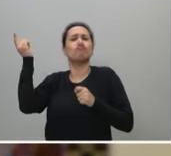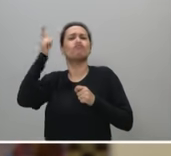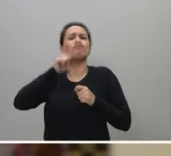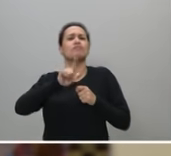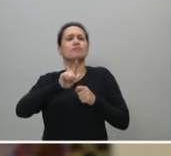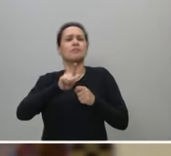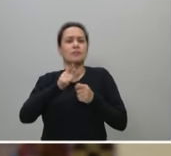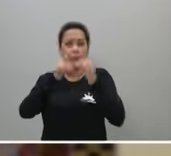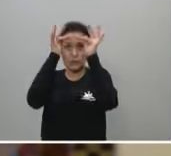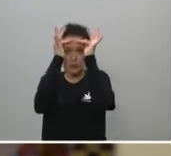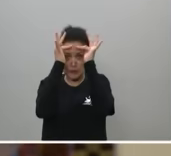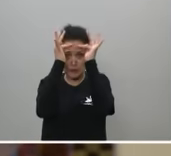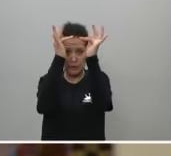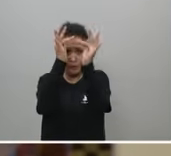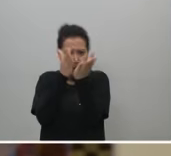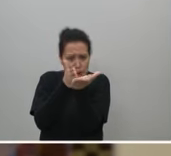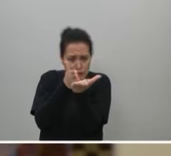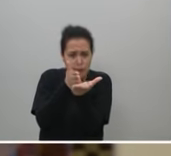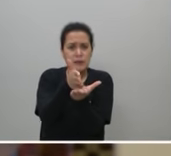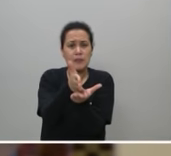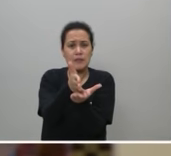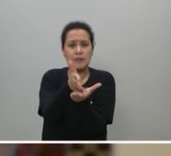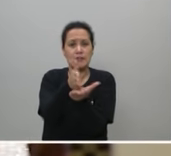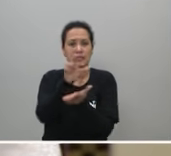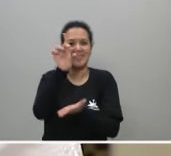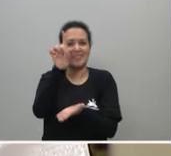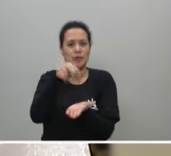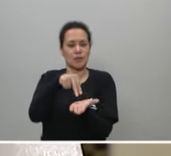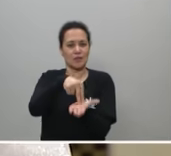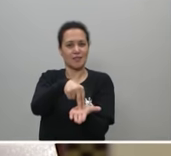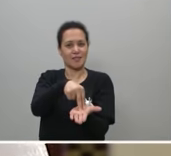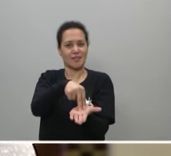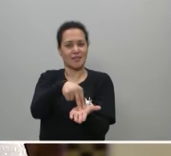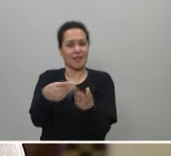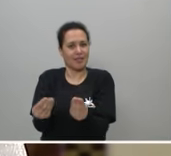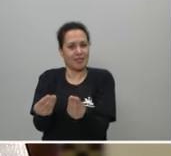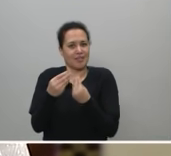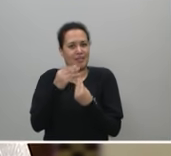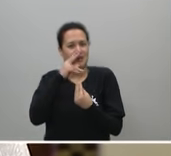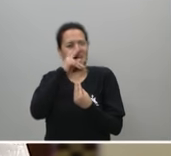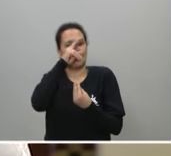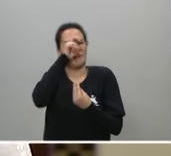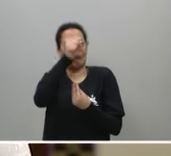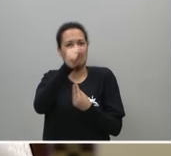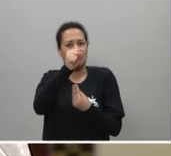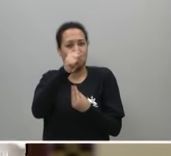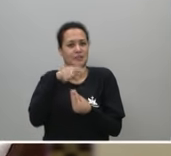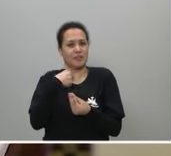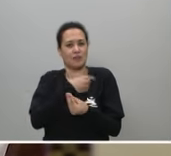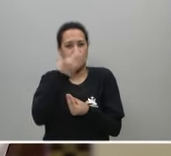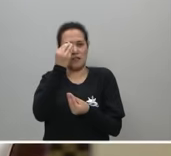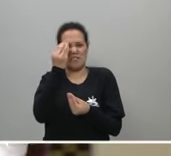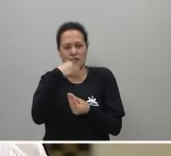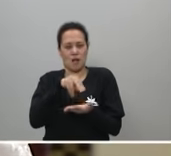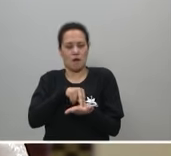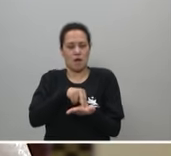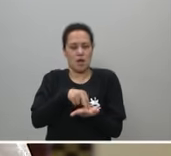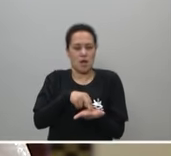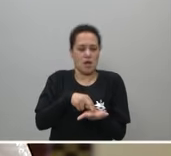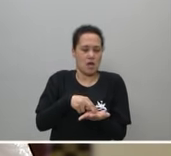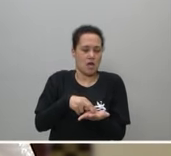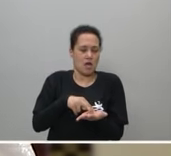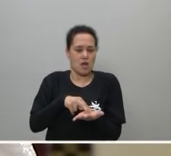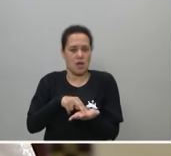Deus, para nos fortalecer quando fracos. Isso inclusive faz parte da sequência do dia